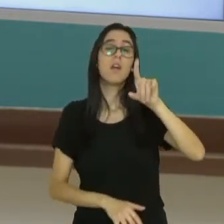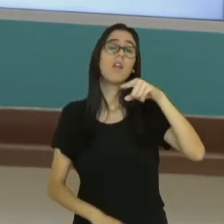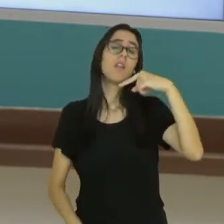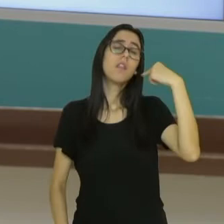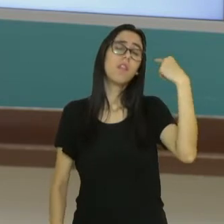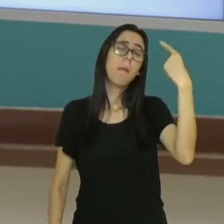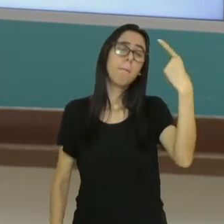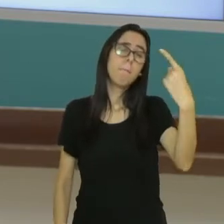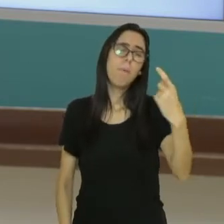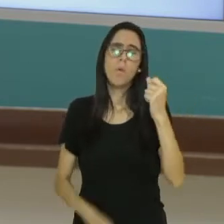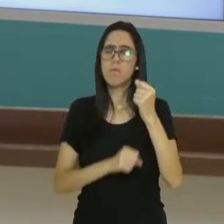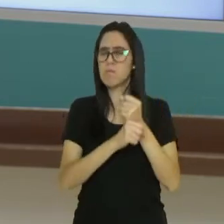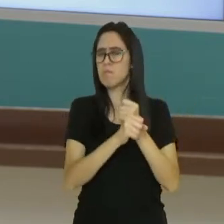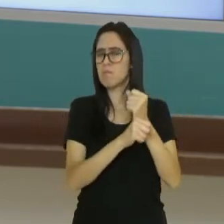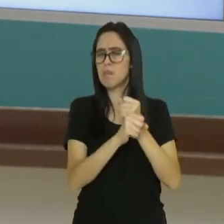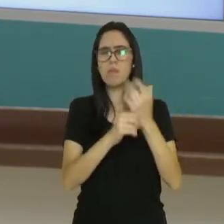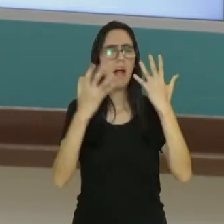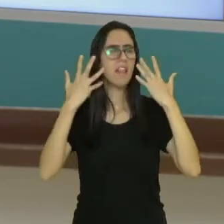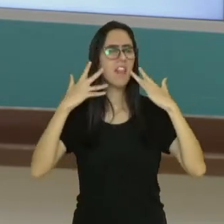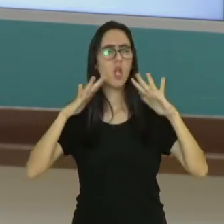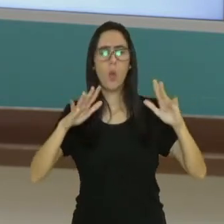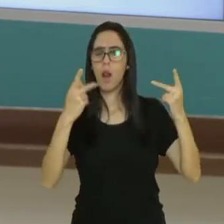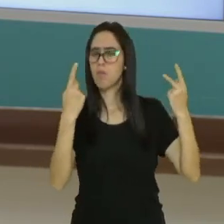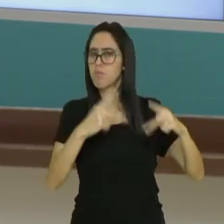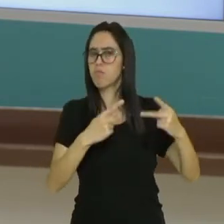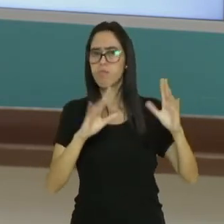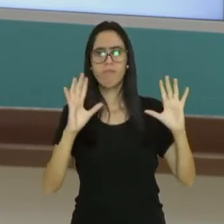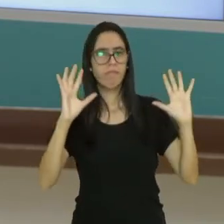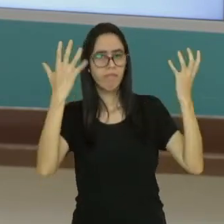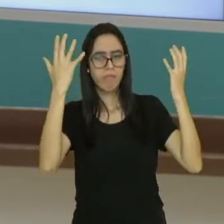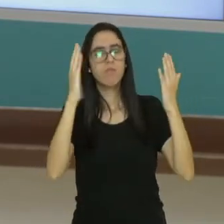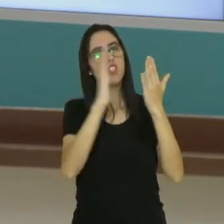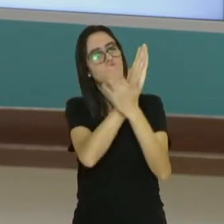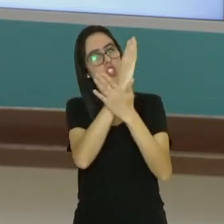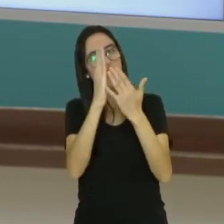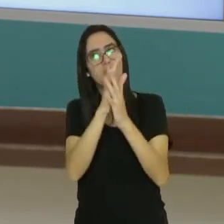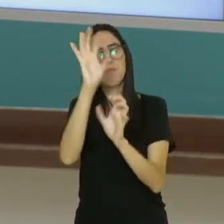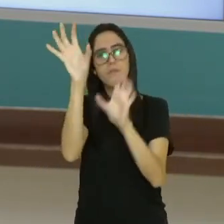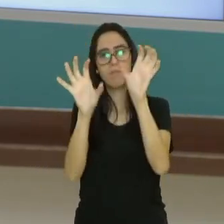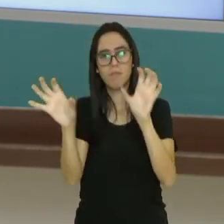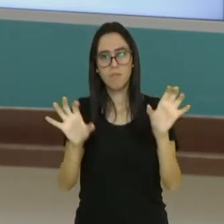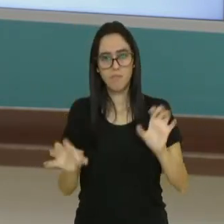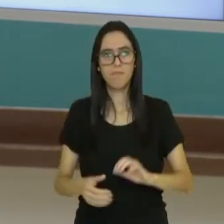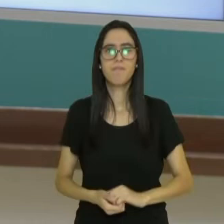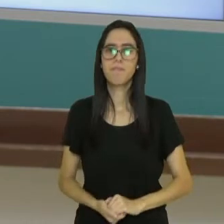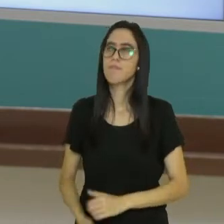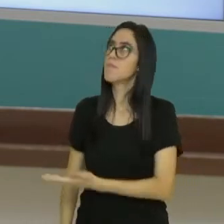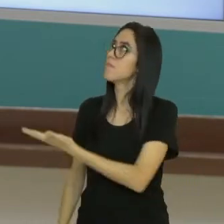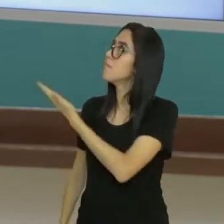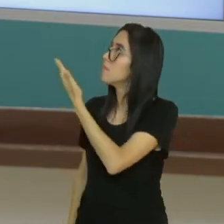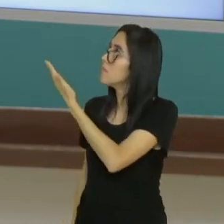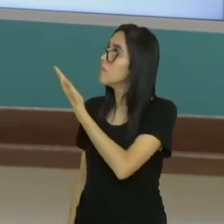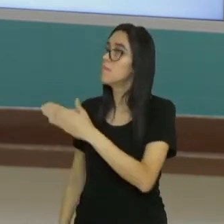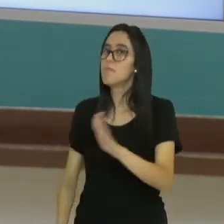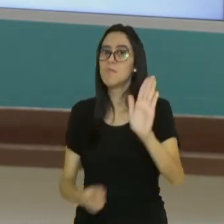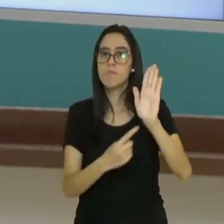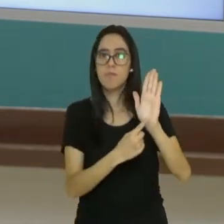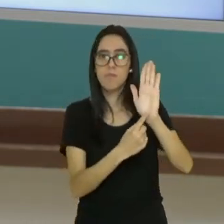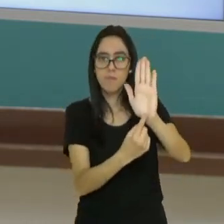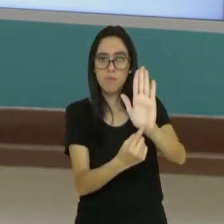dinâmica do planeta natural, né, é que vai se dividir em mais partes. A nossa representação aqui vai mostrar